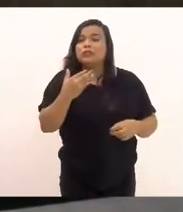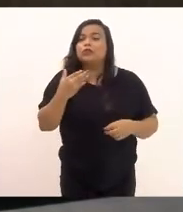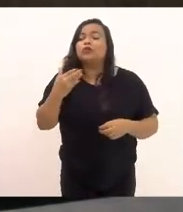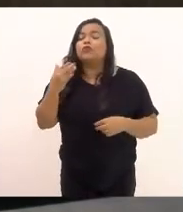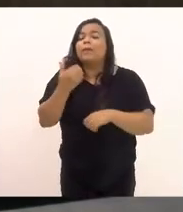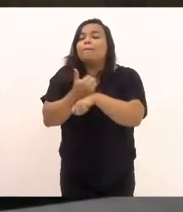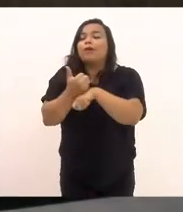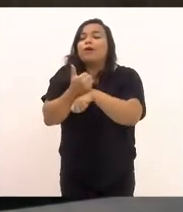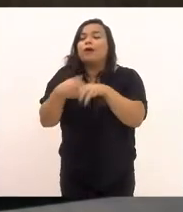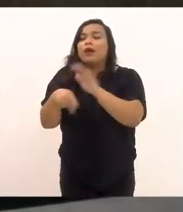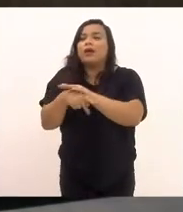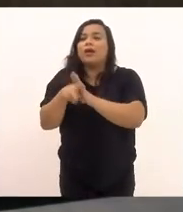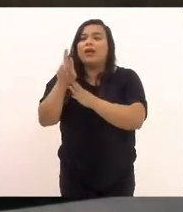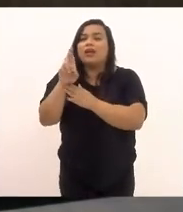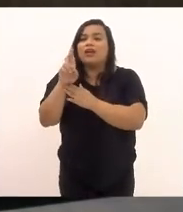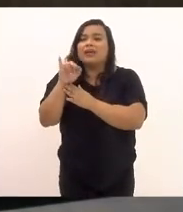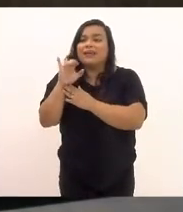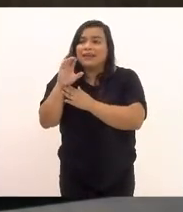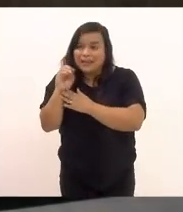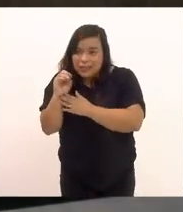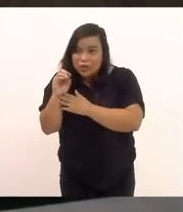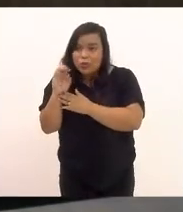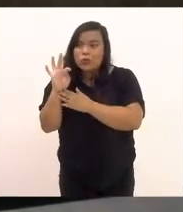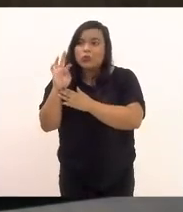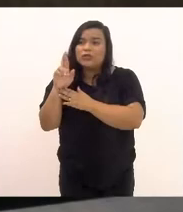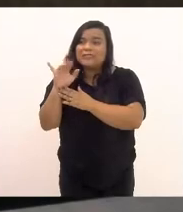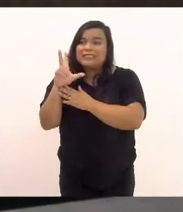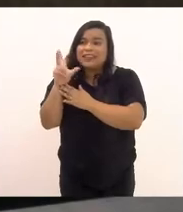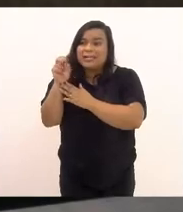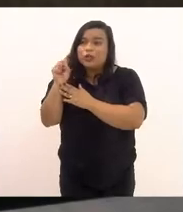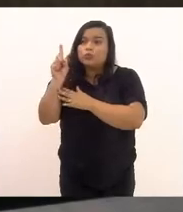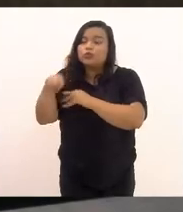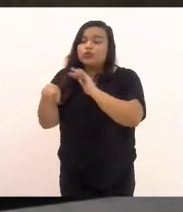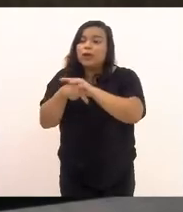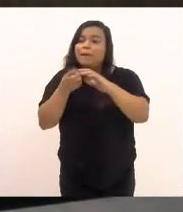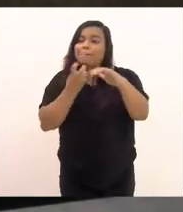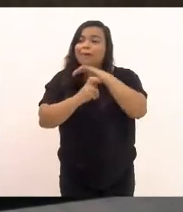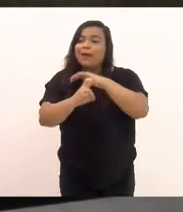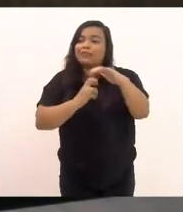Trilhos, que são os profissionais do metrô aqui do Rio de Janeiro.